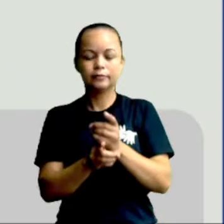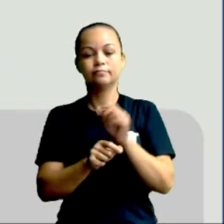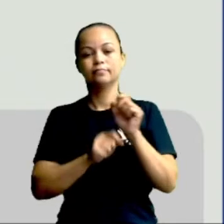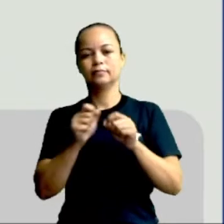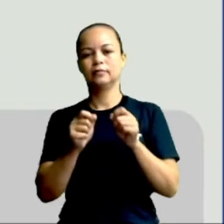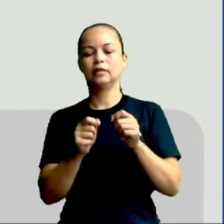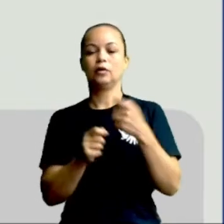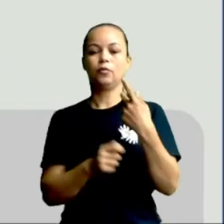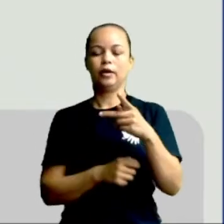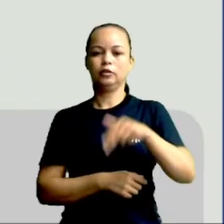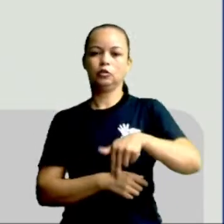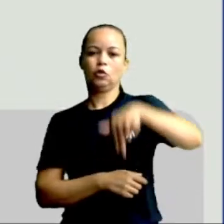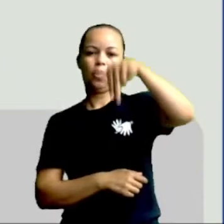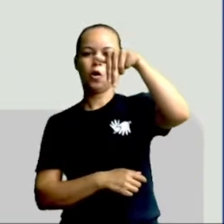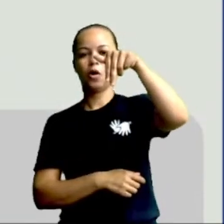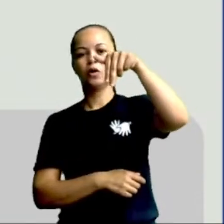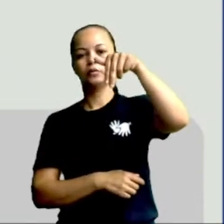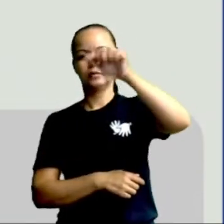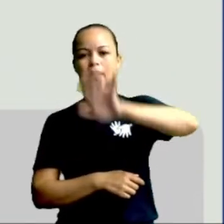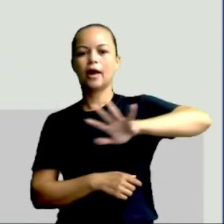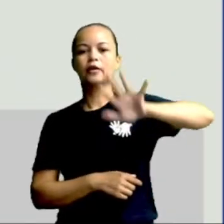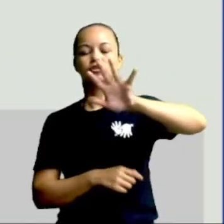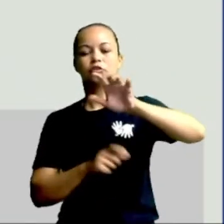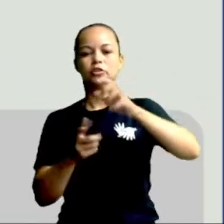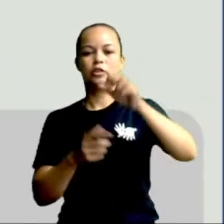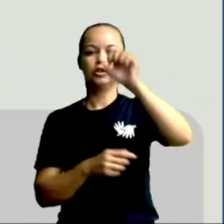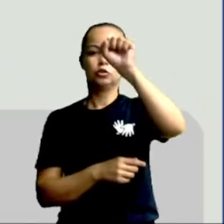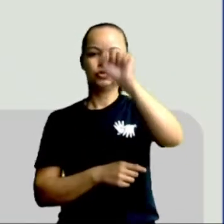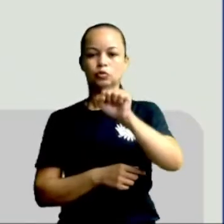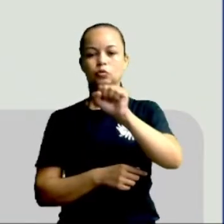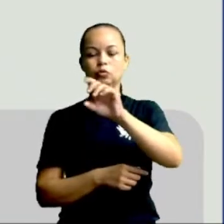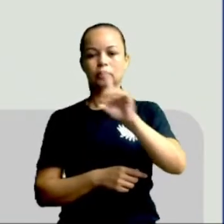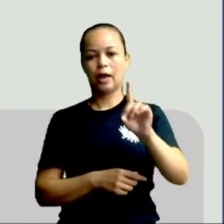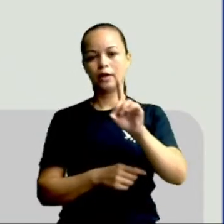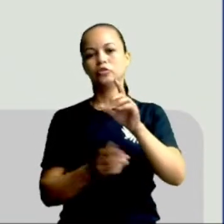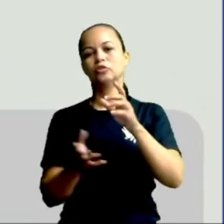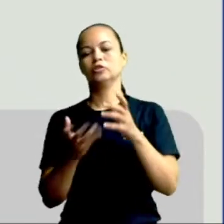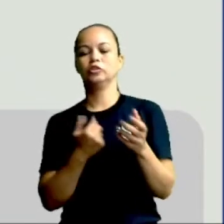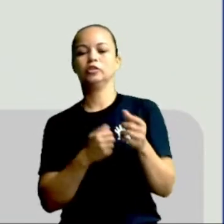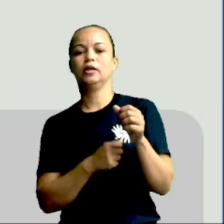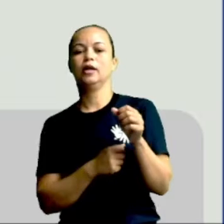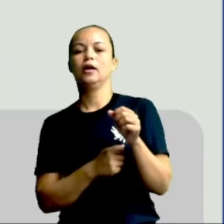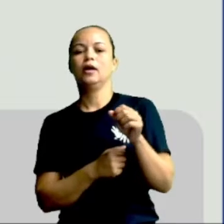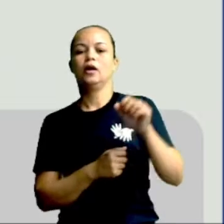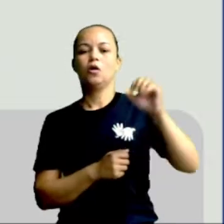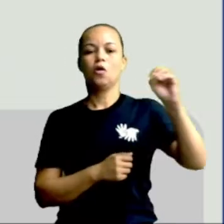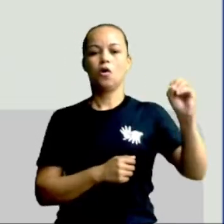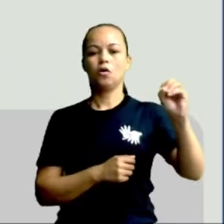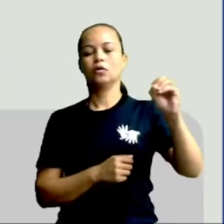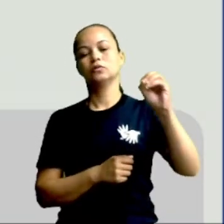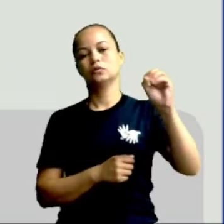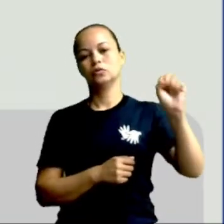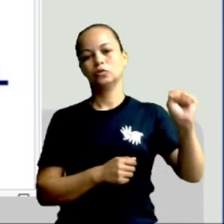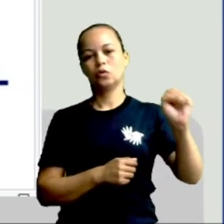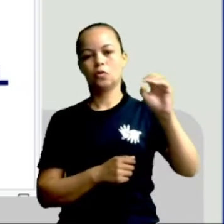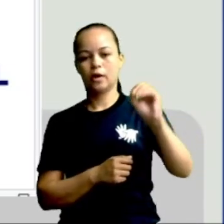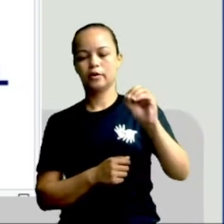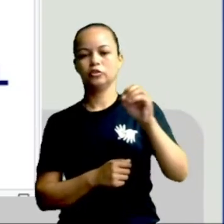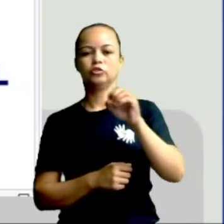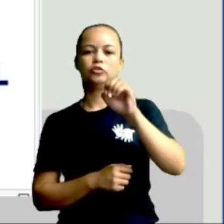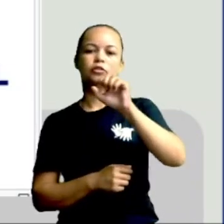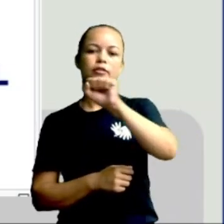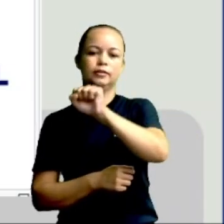eles Nordeste, Sudeste, Noroeste e Sudoeste. Então, entre os pontos cardeais, por